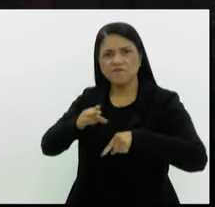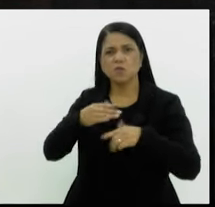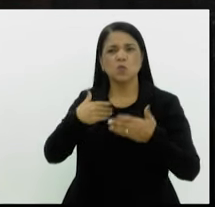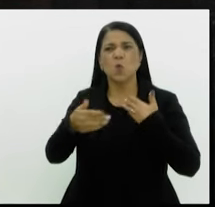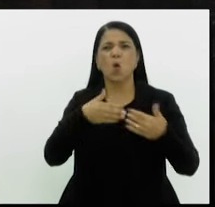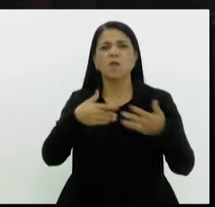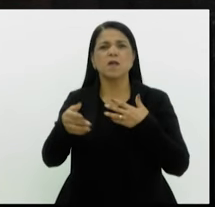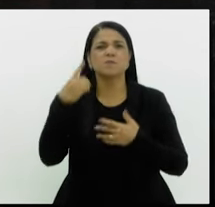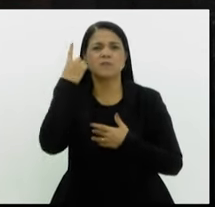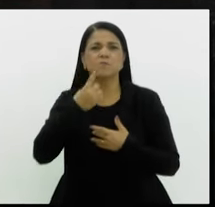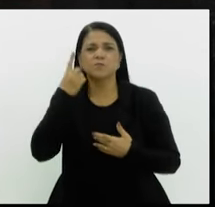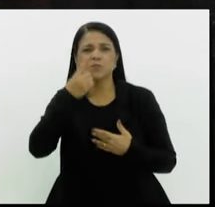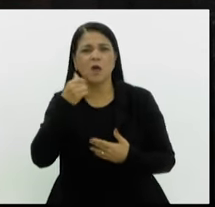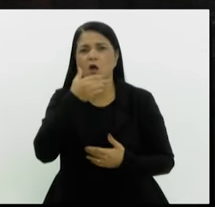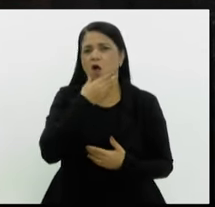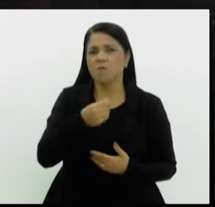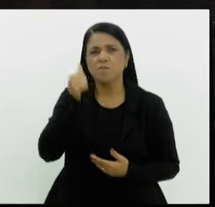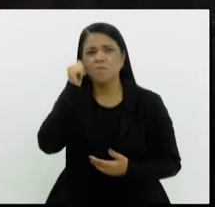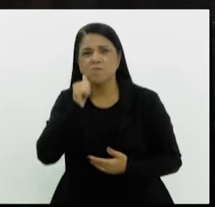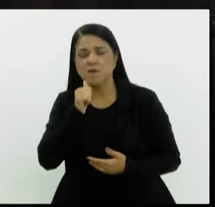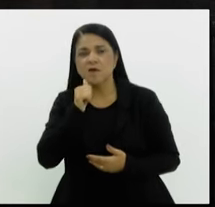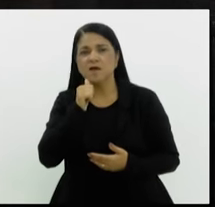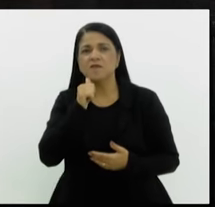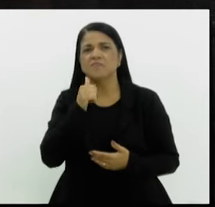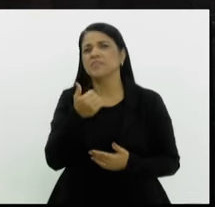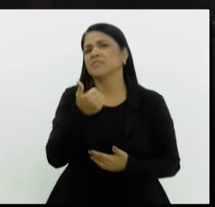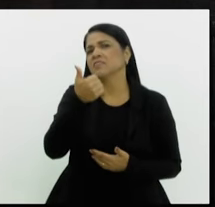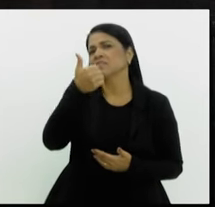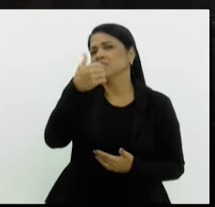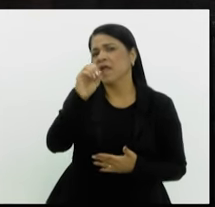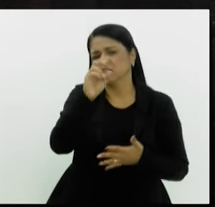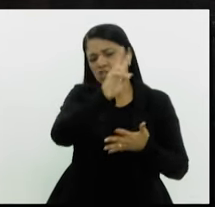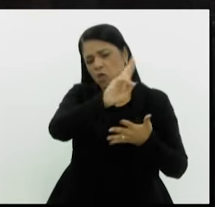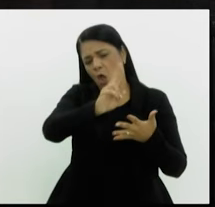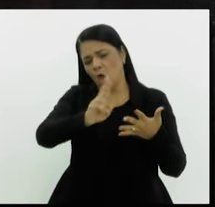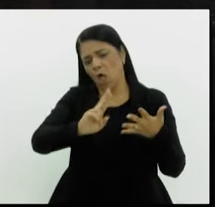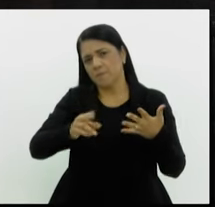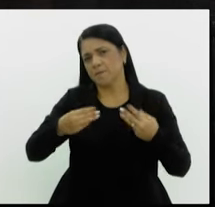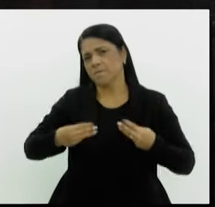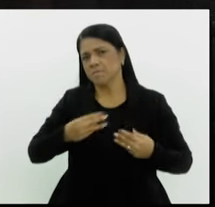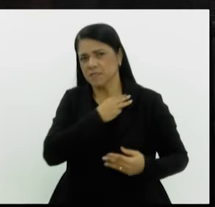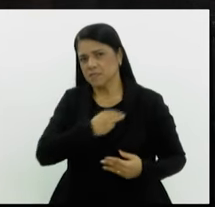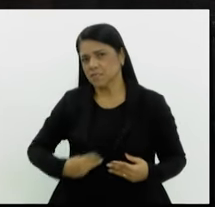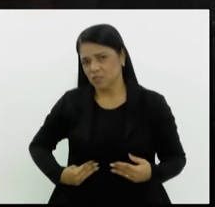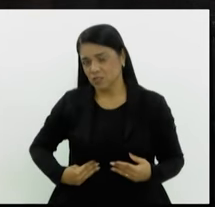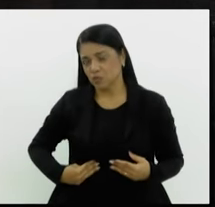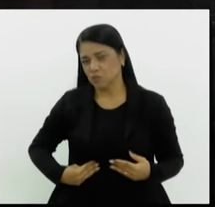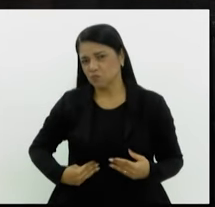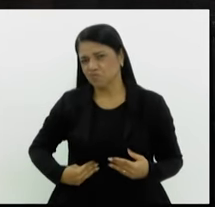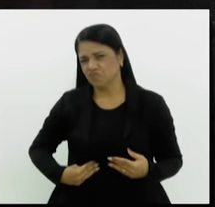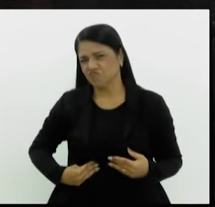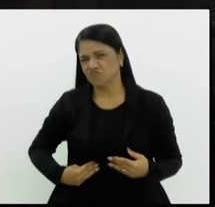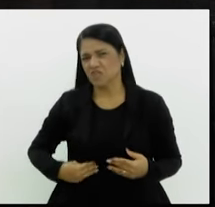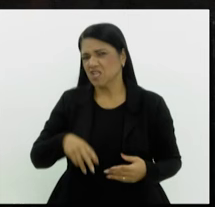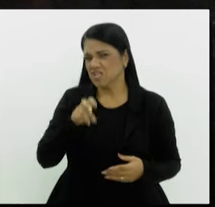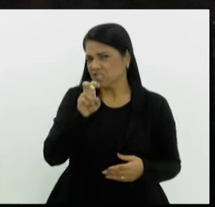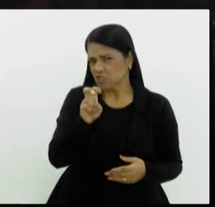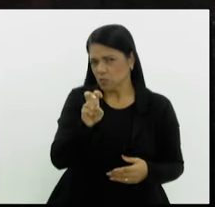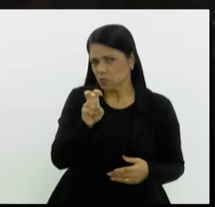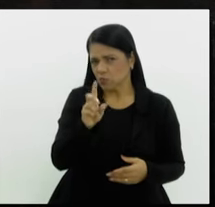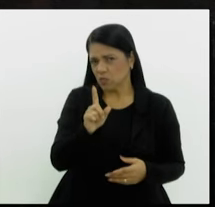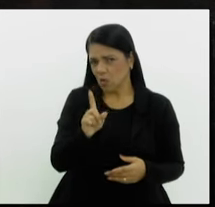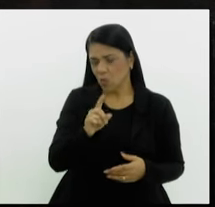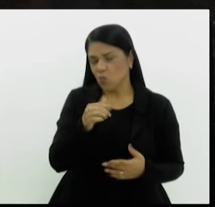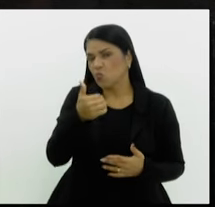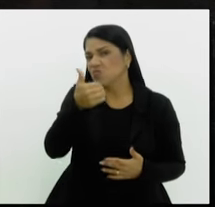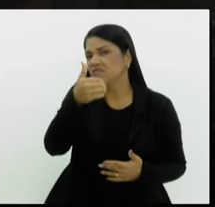diga pelo menos 10 nomes. 10 nomes de ministro. Está razoável? 10 nomes? Eu não vou pedir 5, né? Eu